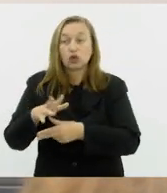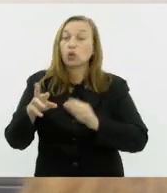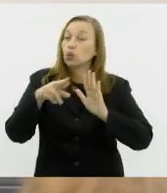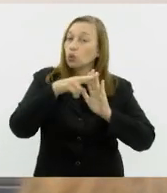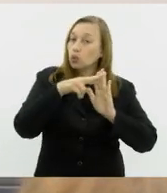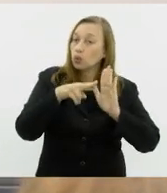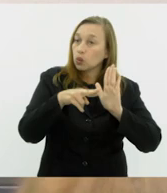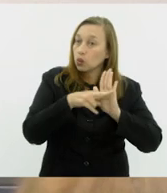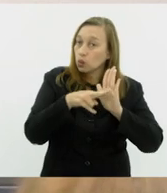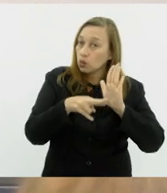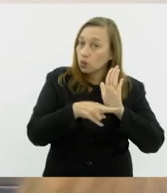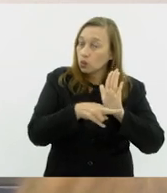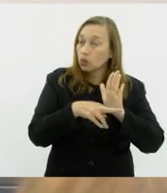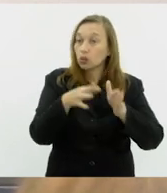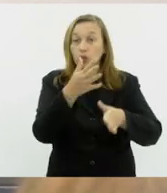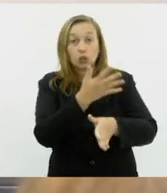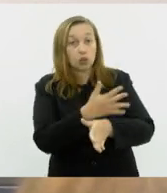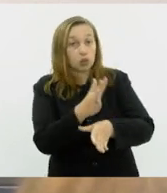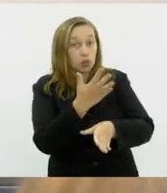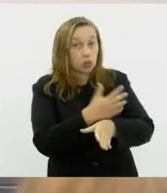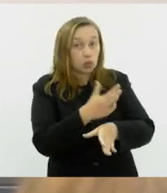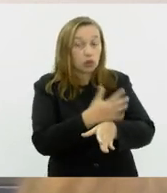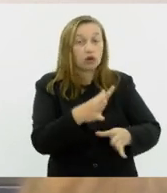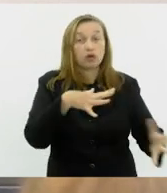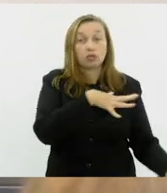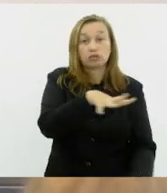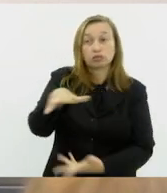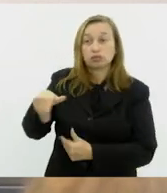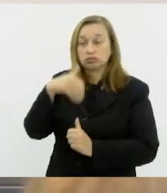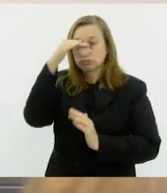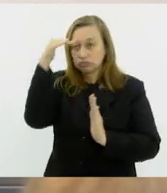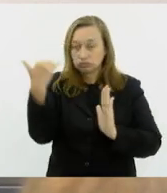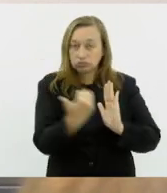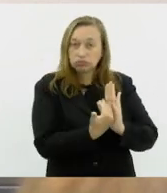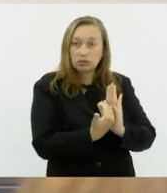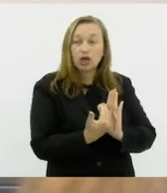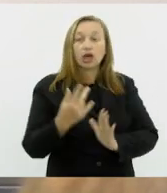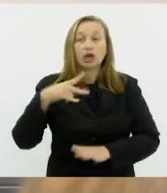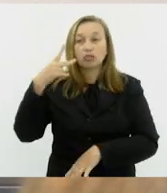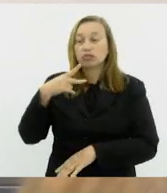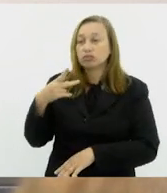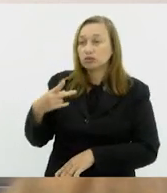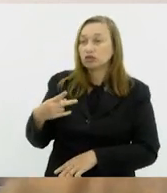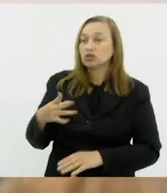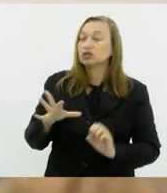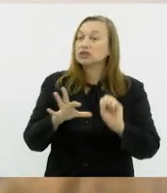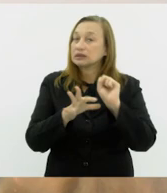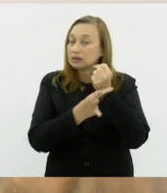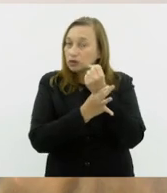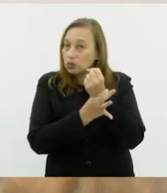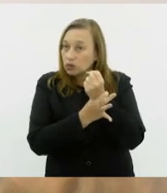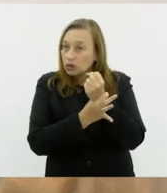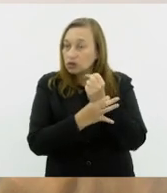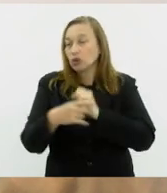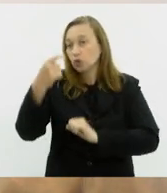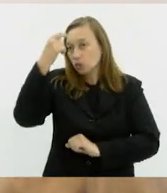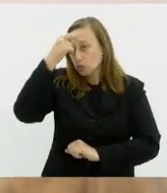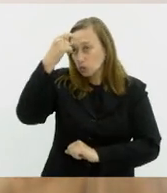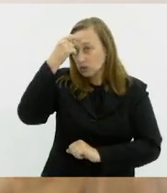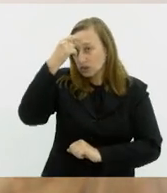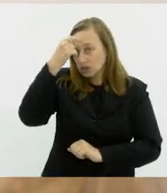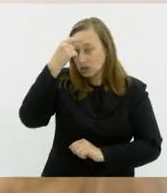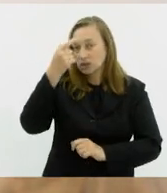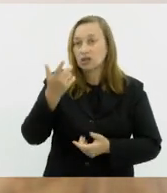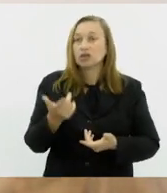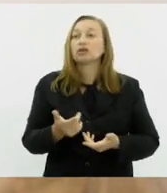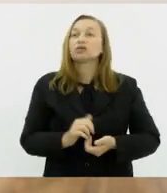normas, práticas mundialmente recomendadas e políticas de apoio para segurança, eficiência e regularidade na navegação